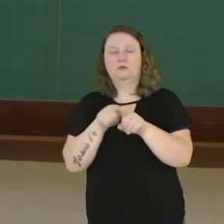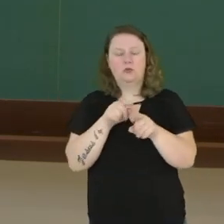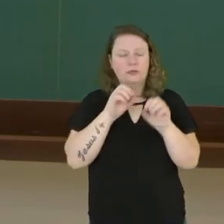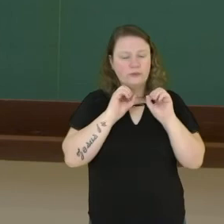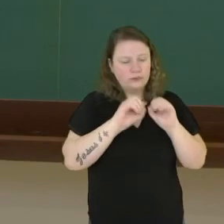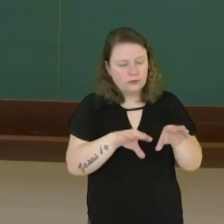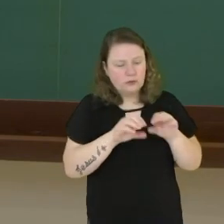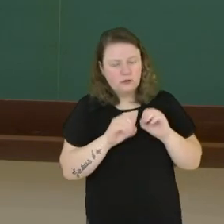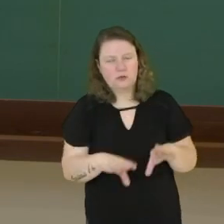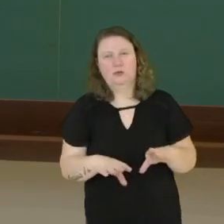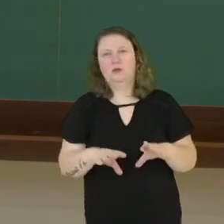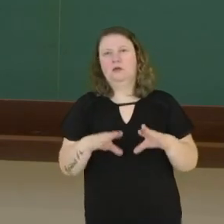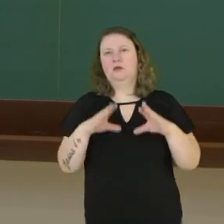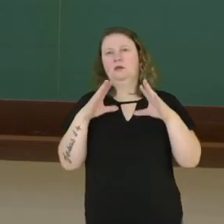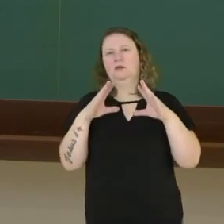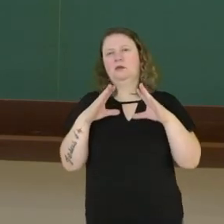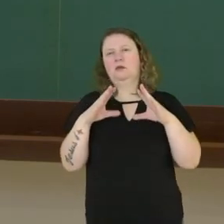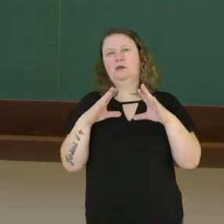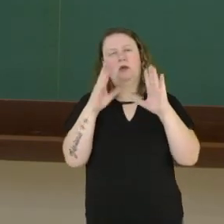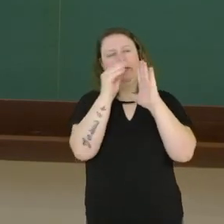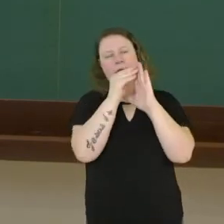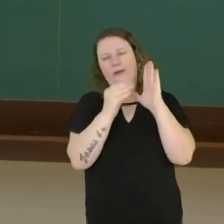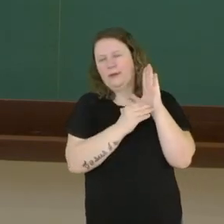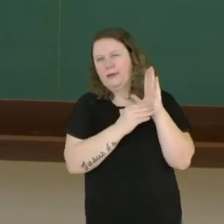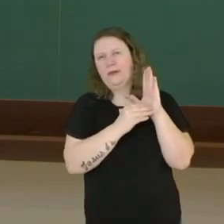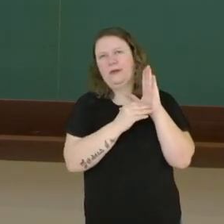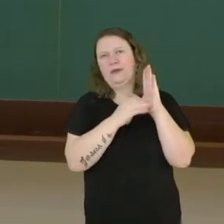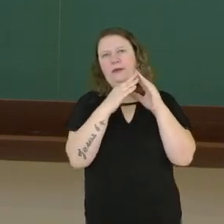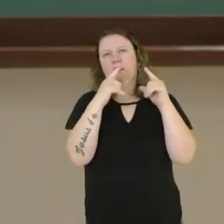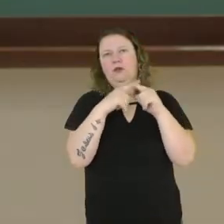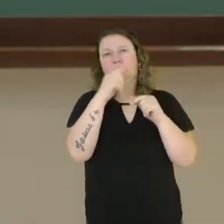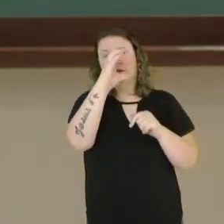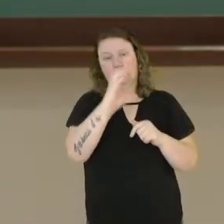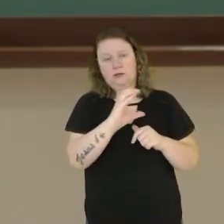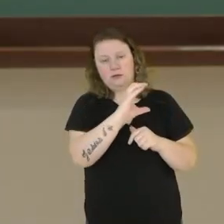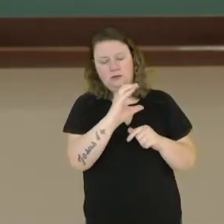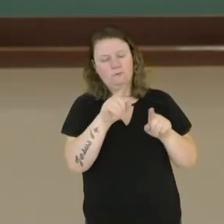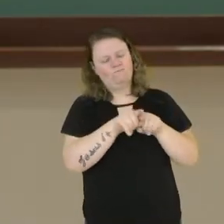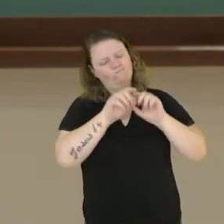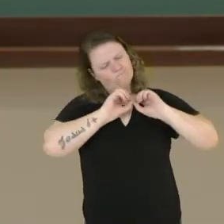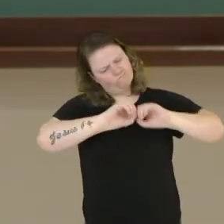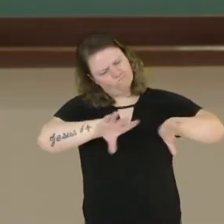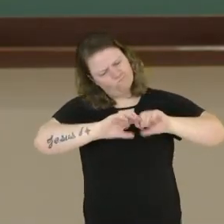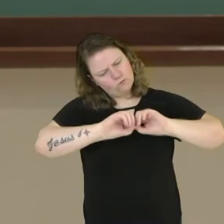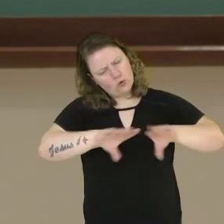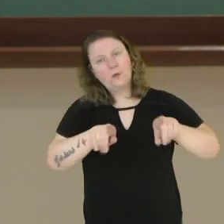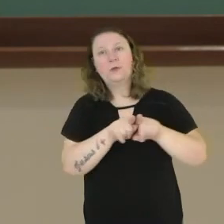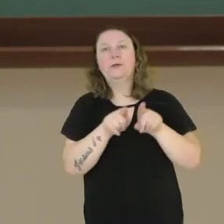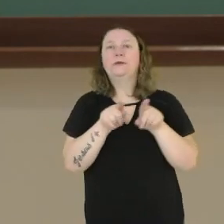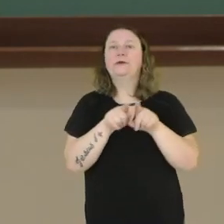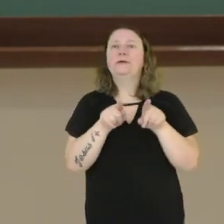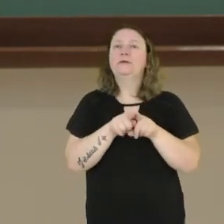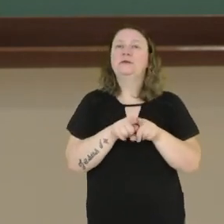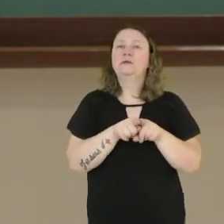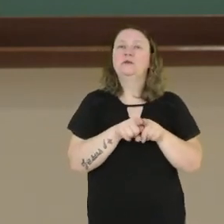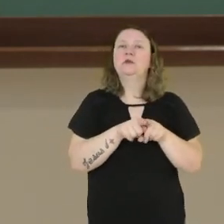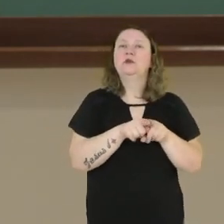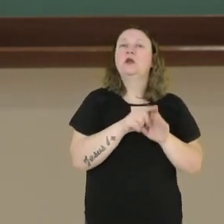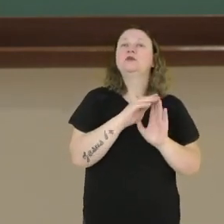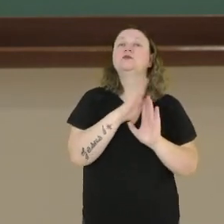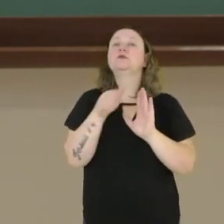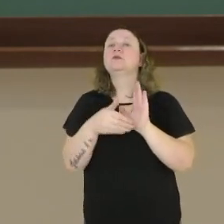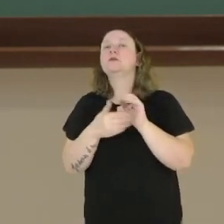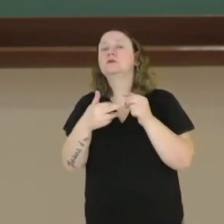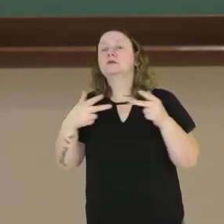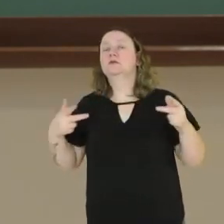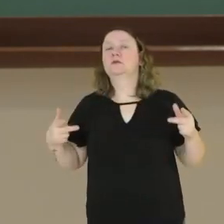ali em toda aquela região do Paraguai os guaranis. Né? E a gente vai ver também, né, que tudo isso vai acabar gerando então esse